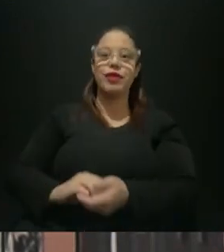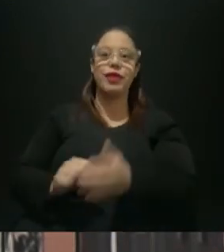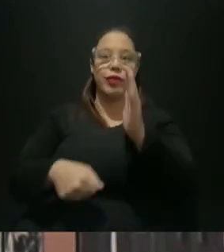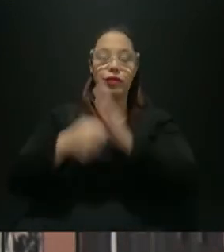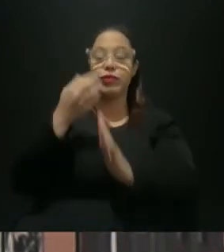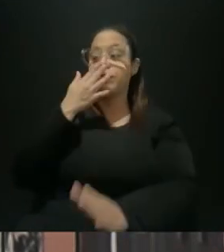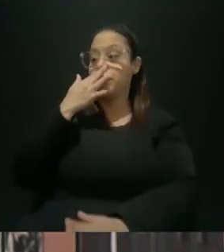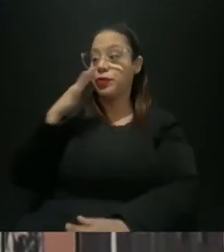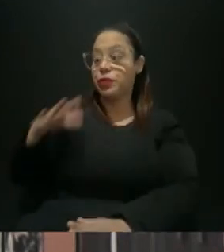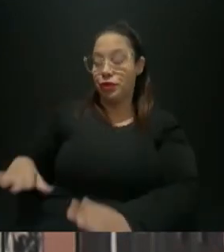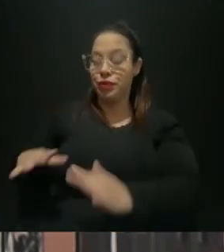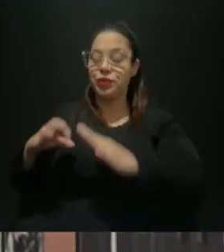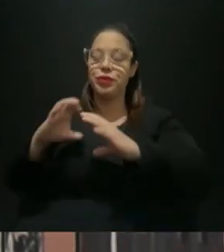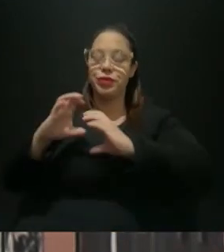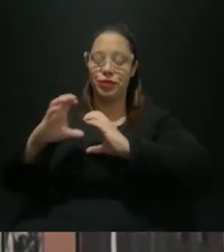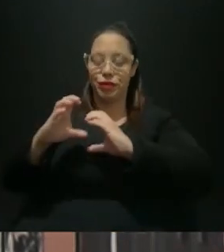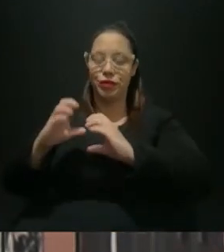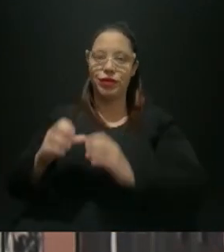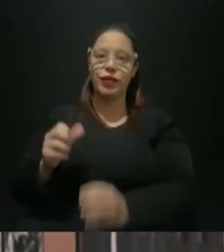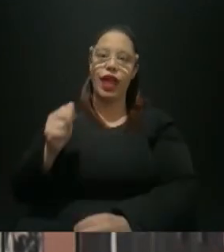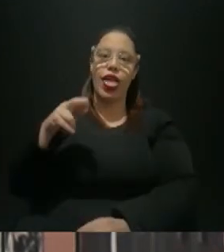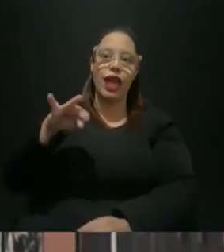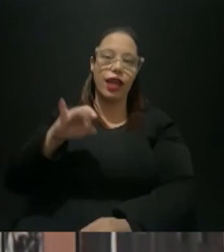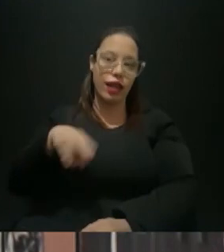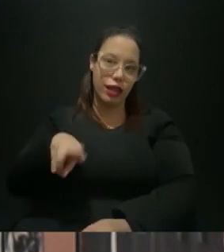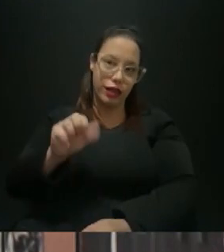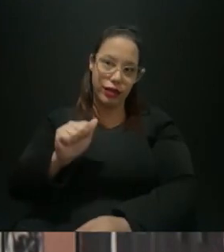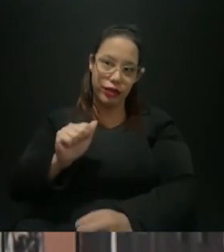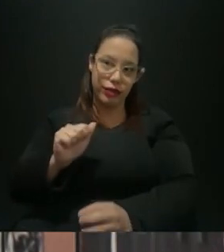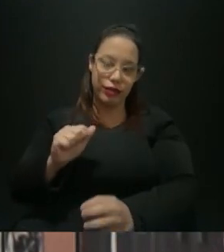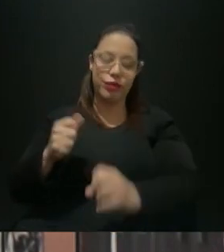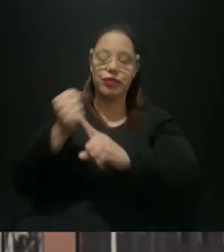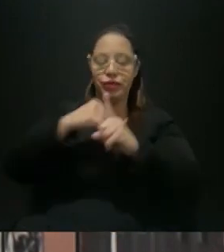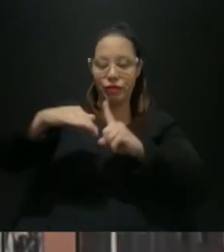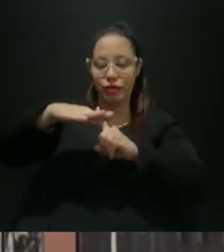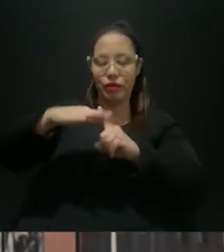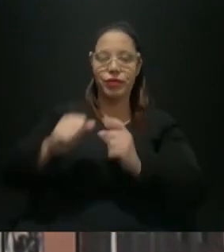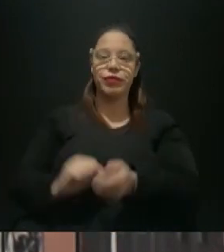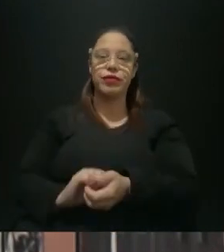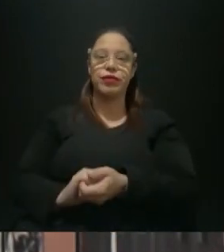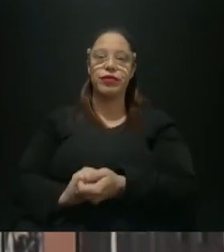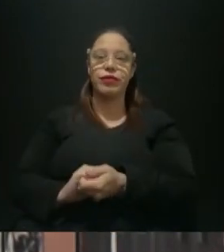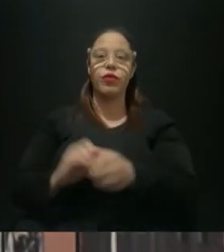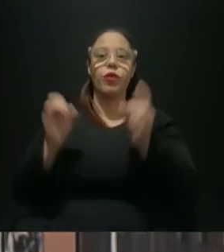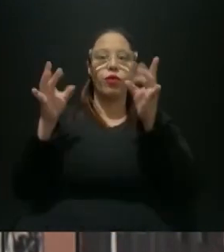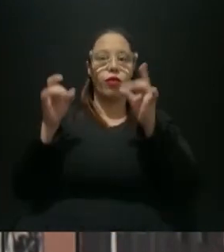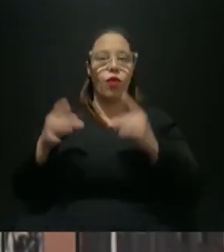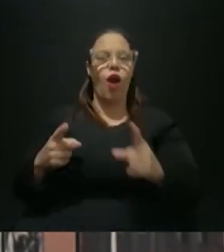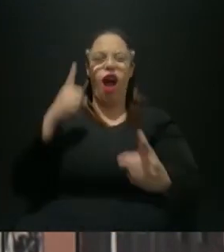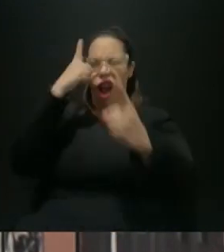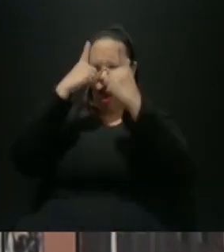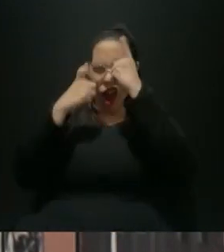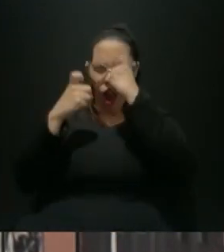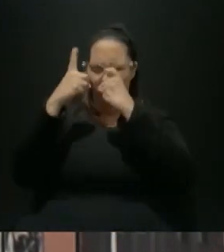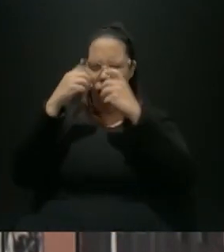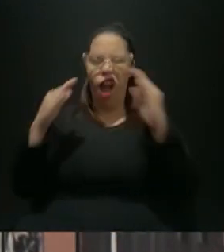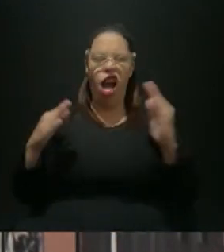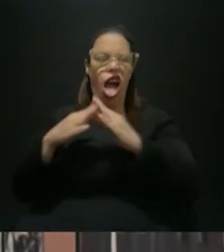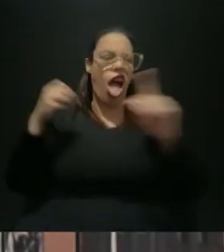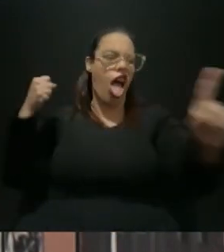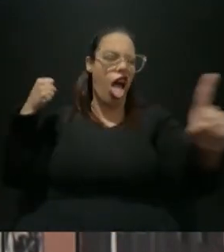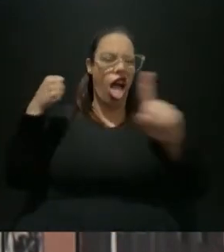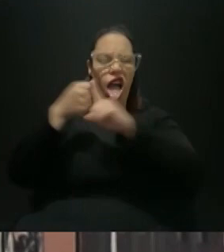Campineira, e a Adriana Pinheiro, que é assistente social, especialista em violência doméstica contra crianças e